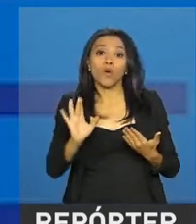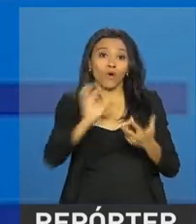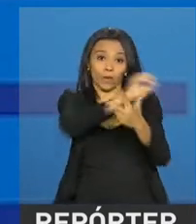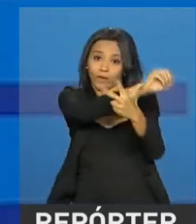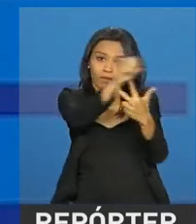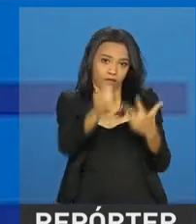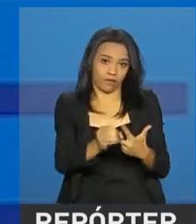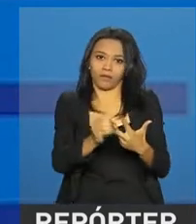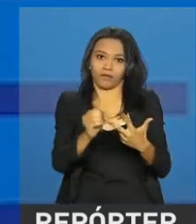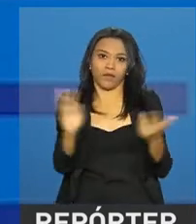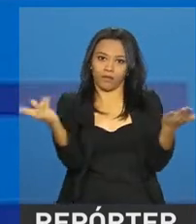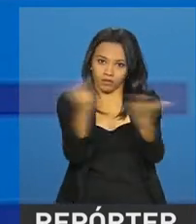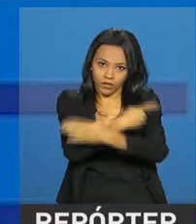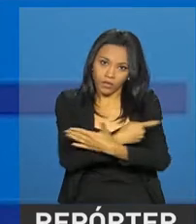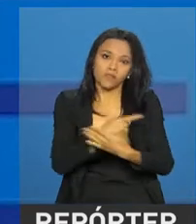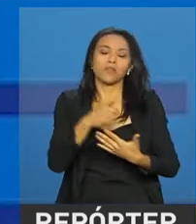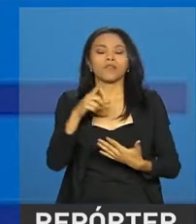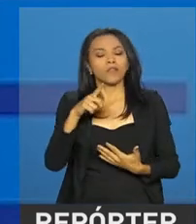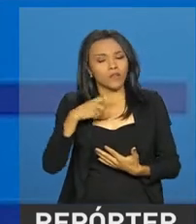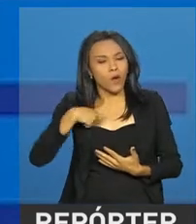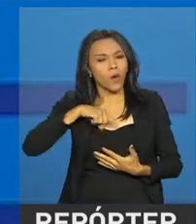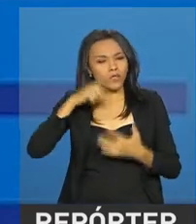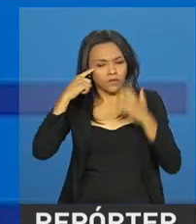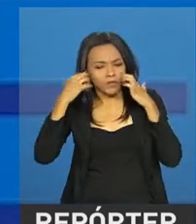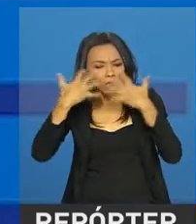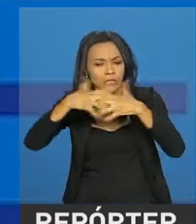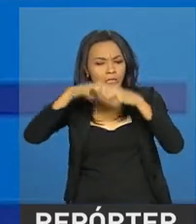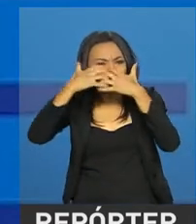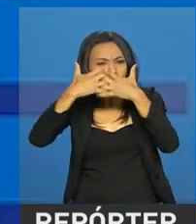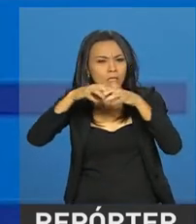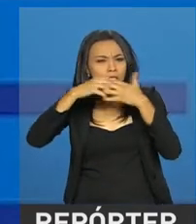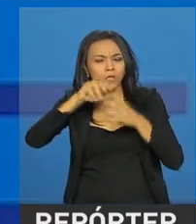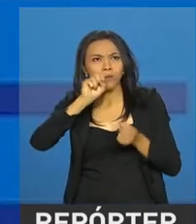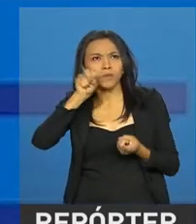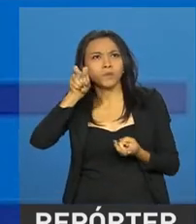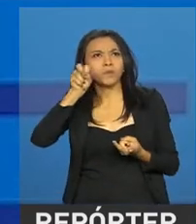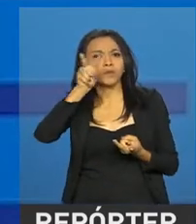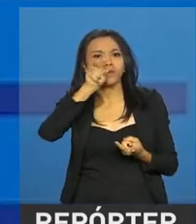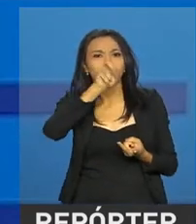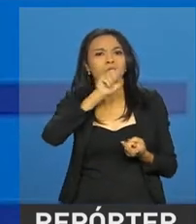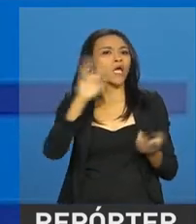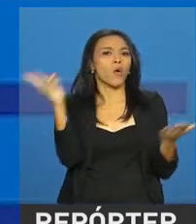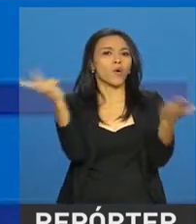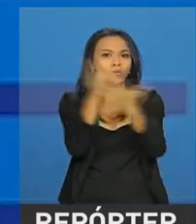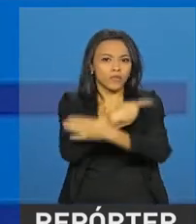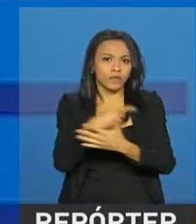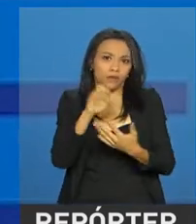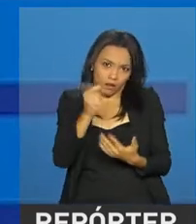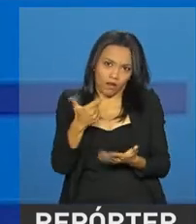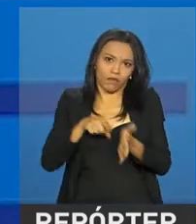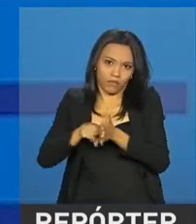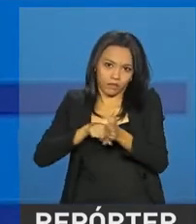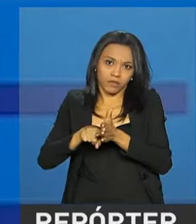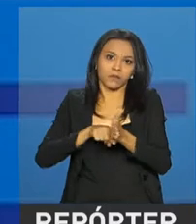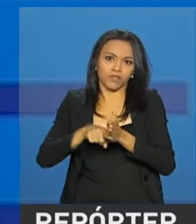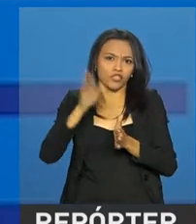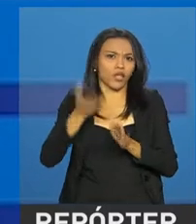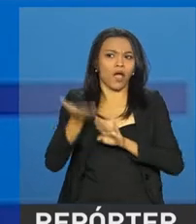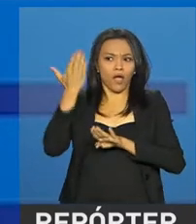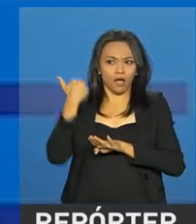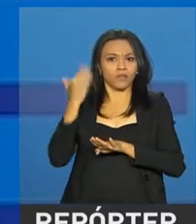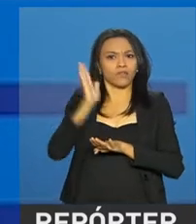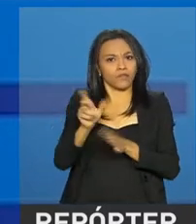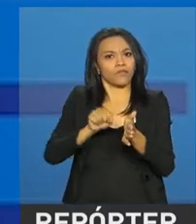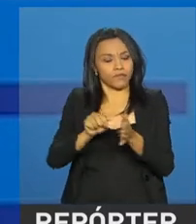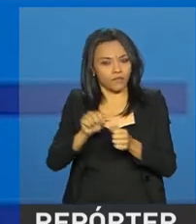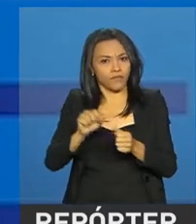né? A gente faz uma análise bem complexa, né? De uma série de fatores, óbvio que dentro de investigações também que vem sendo realizadas, junto